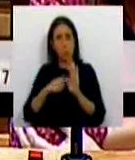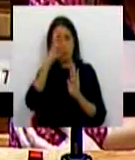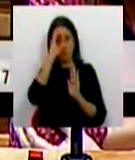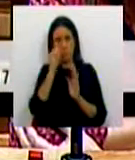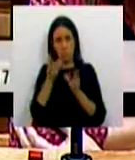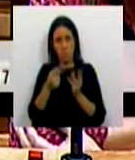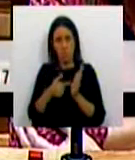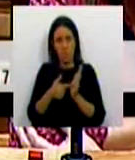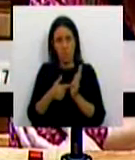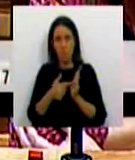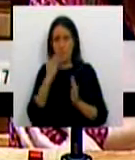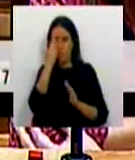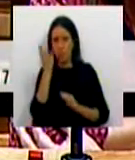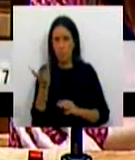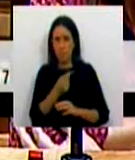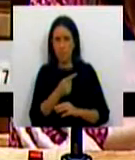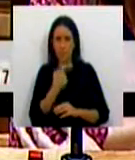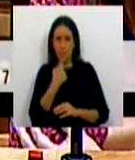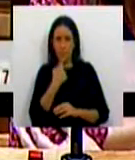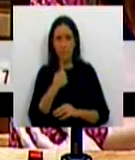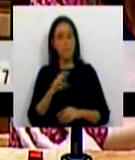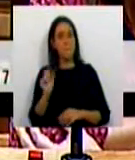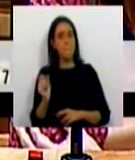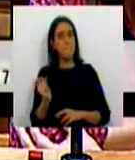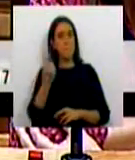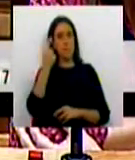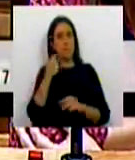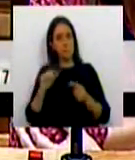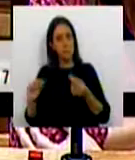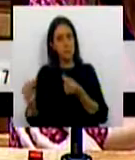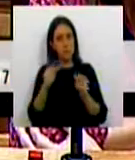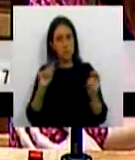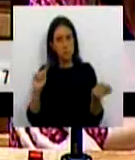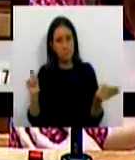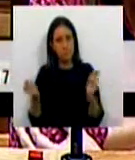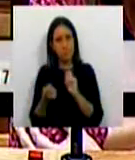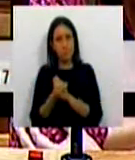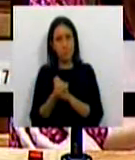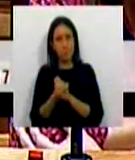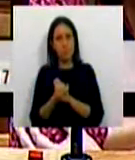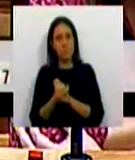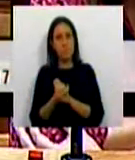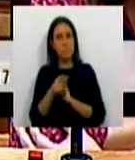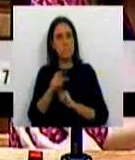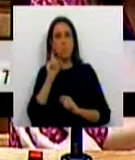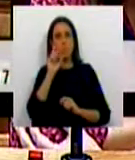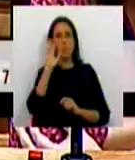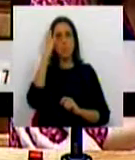números. Pela primeira vez se eleva nesse sentido a discussão e é muito